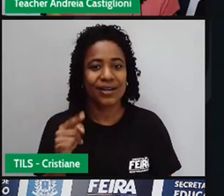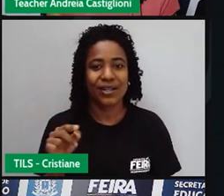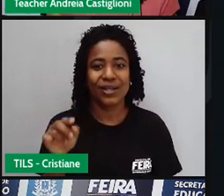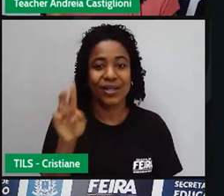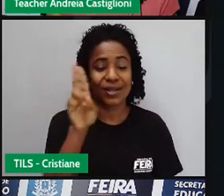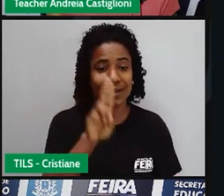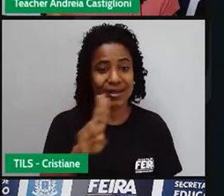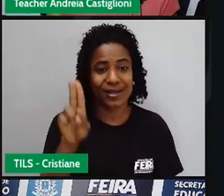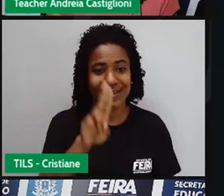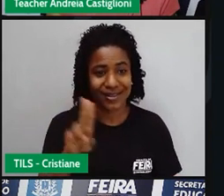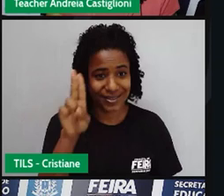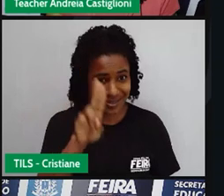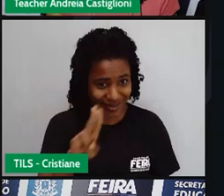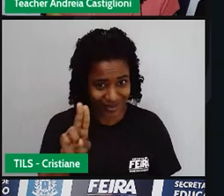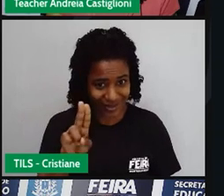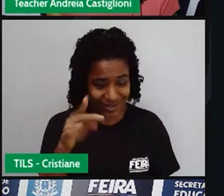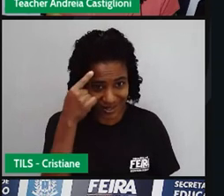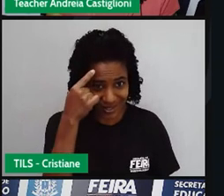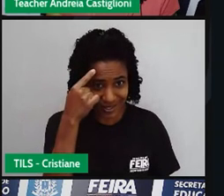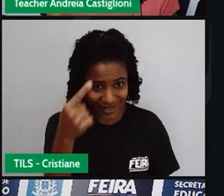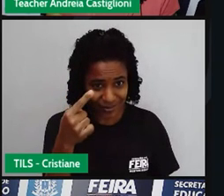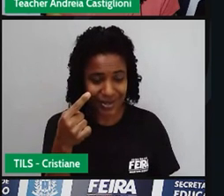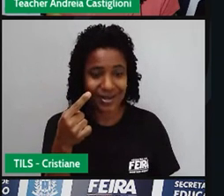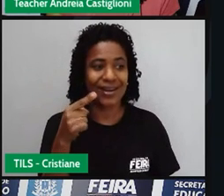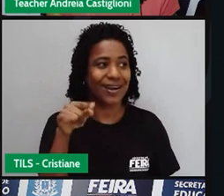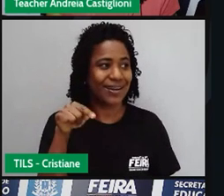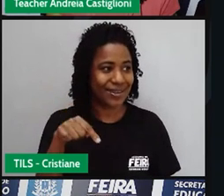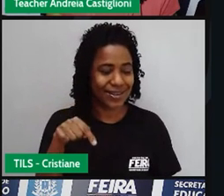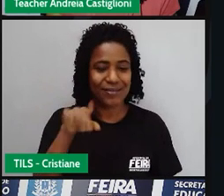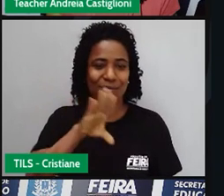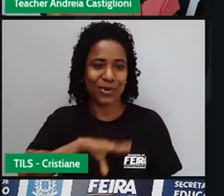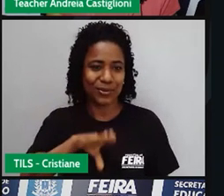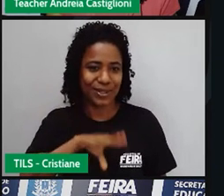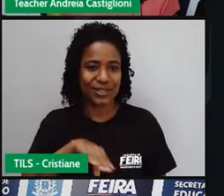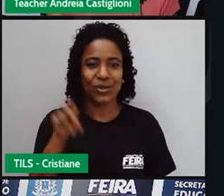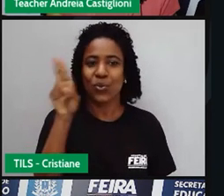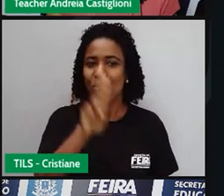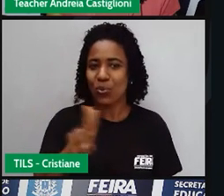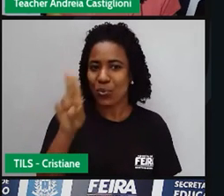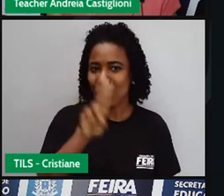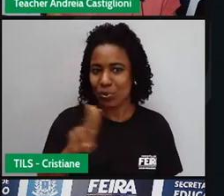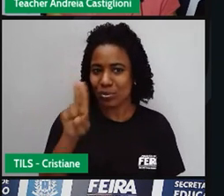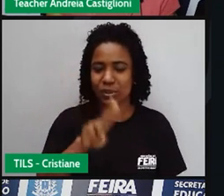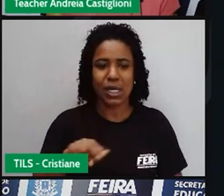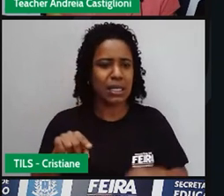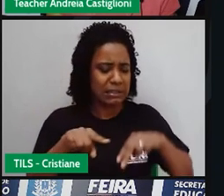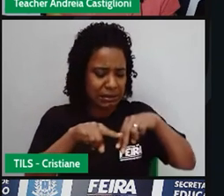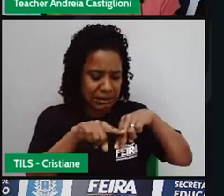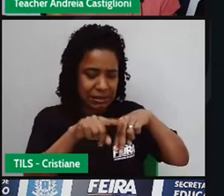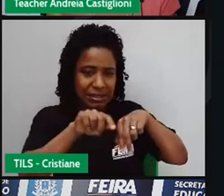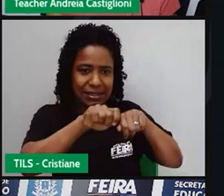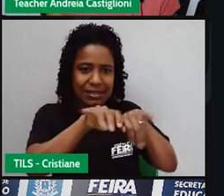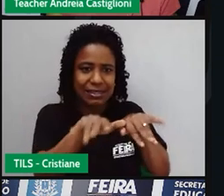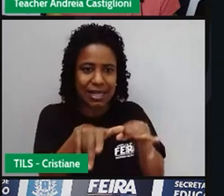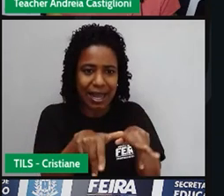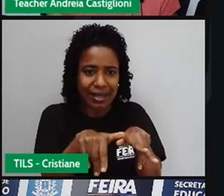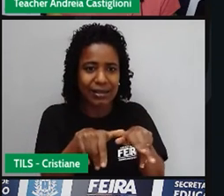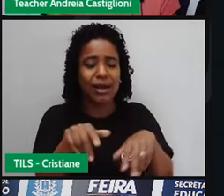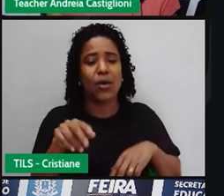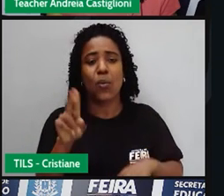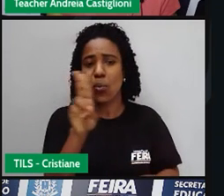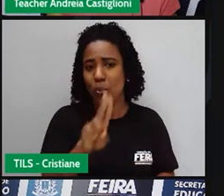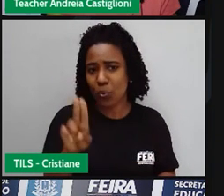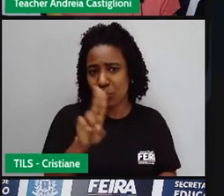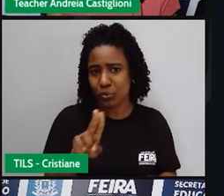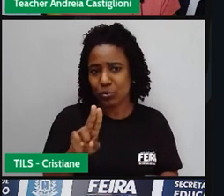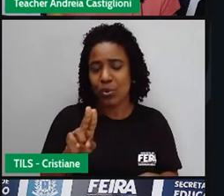nossa amiga é muito natural você utilizar o verbo usar eu uso uma saia né eu vou usar uma calça